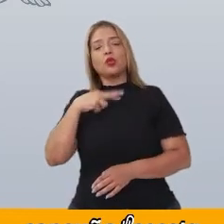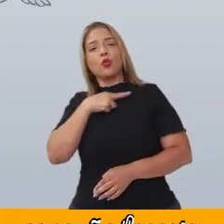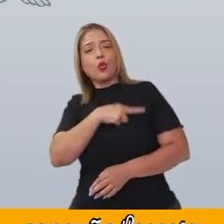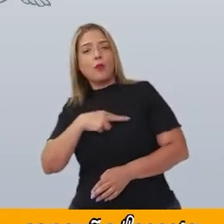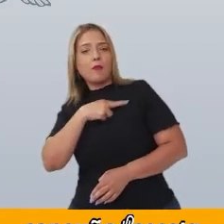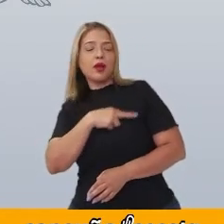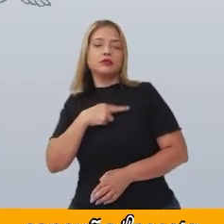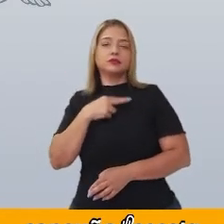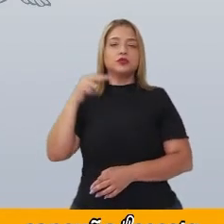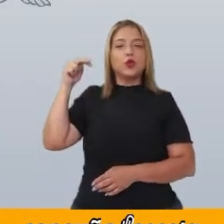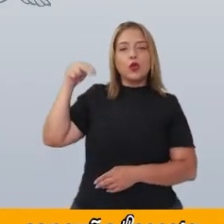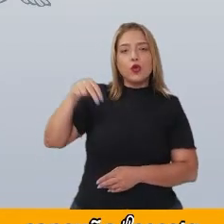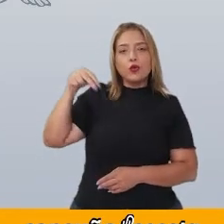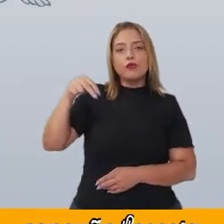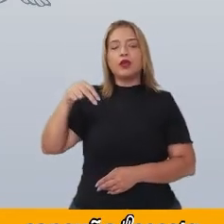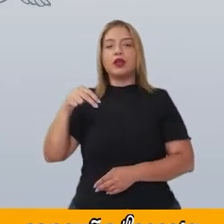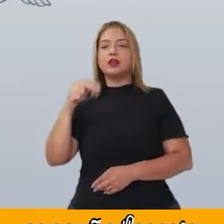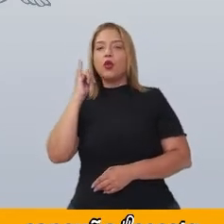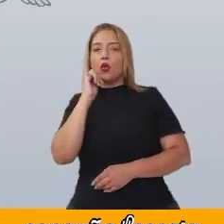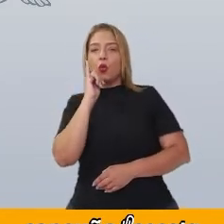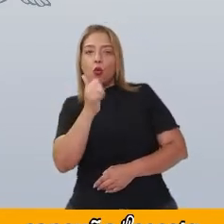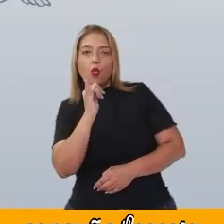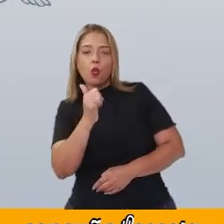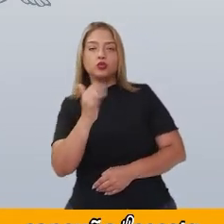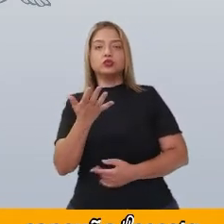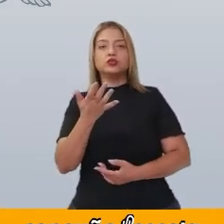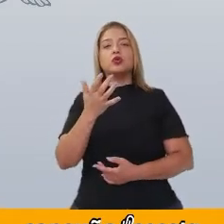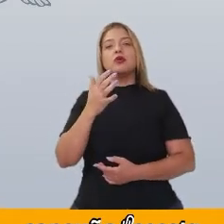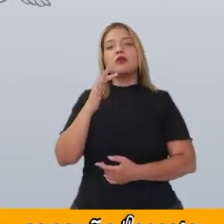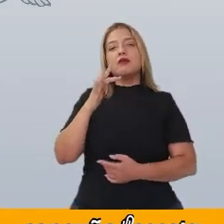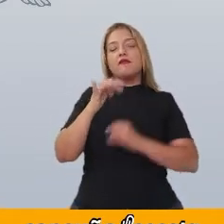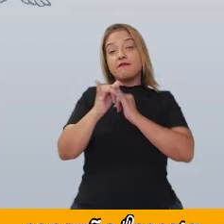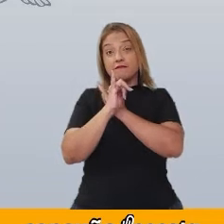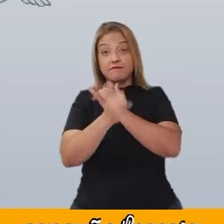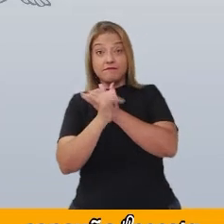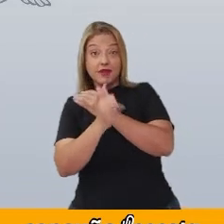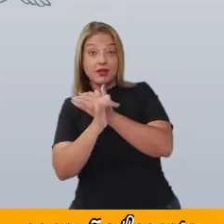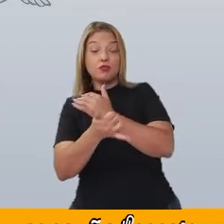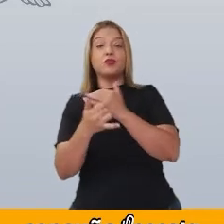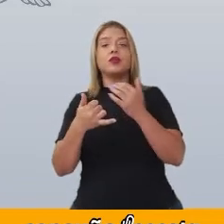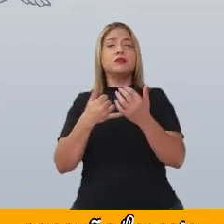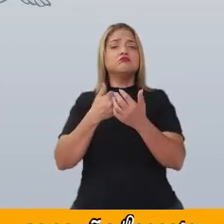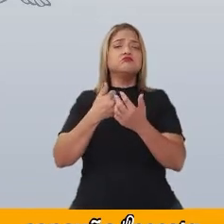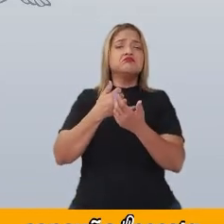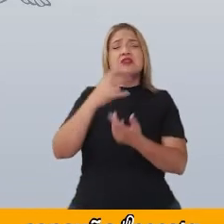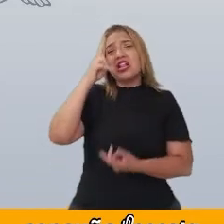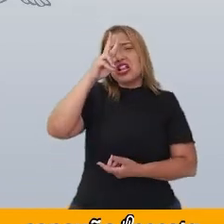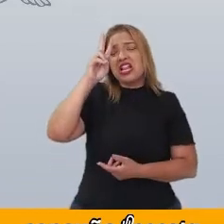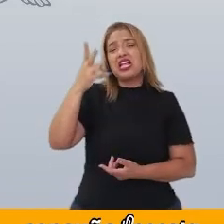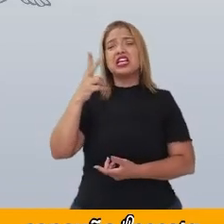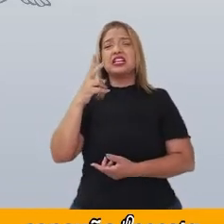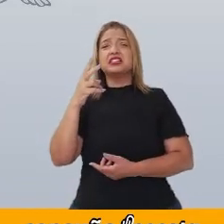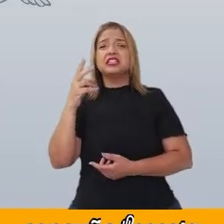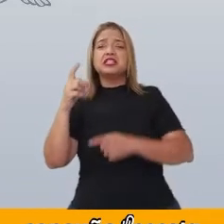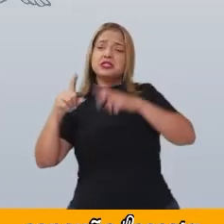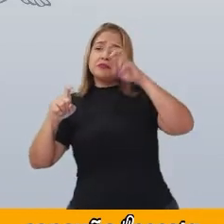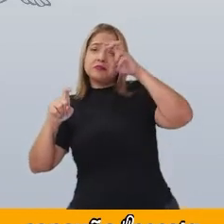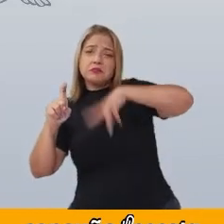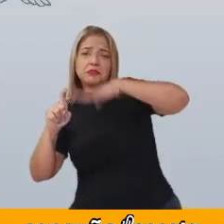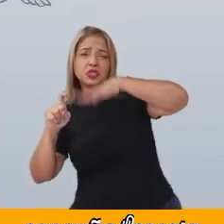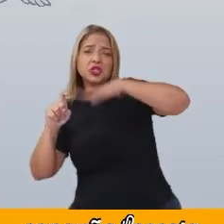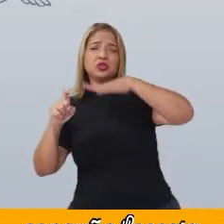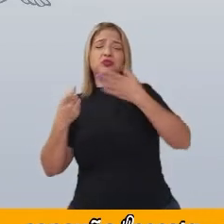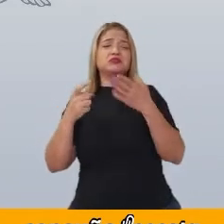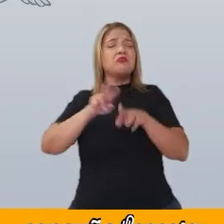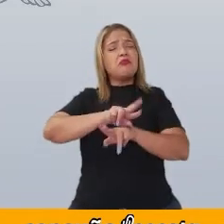romance, novela, conto, fábula, parábola, lenda, mito e